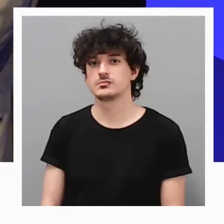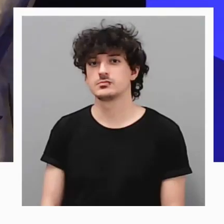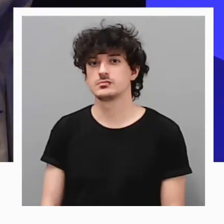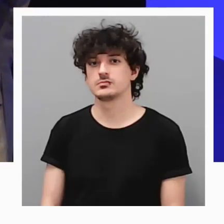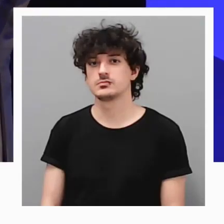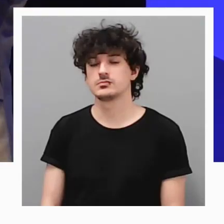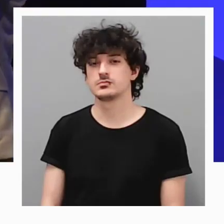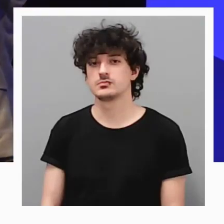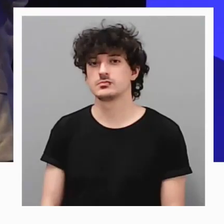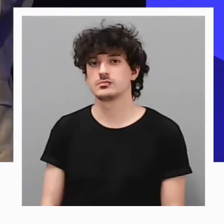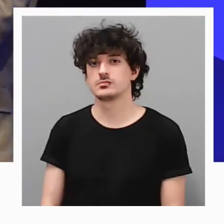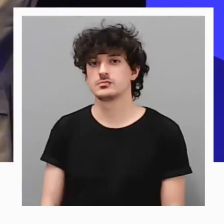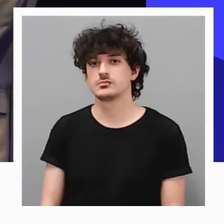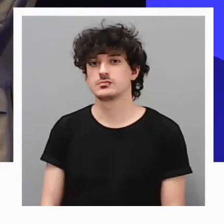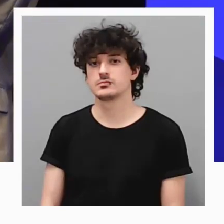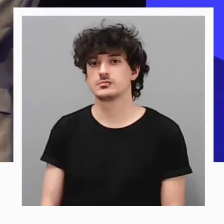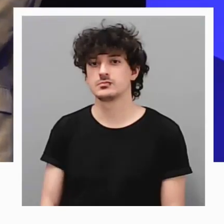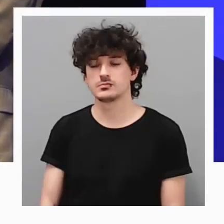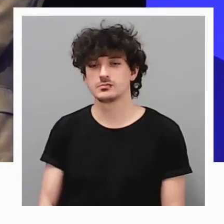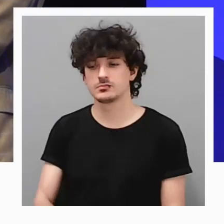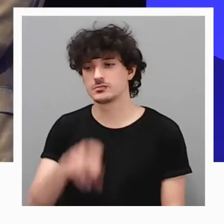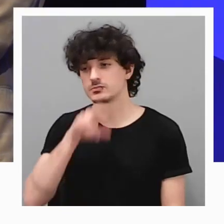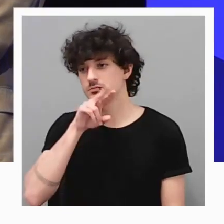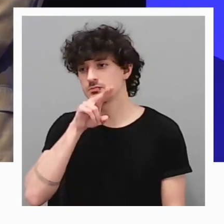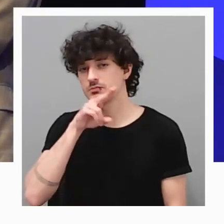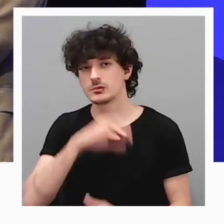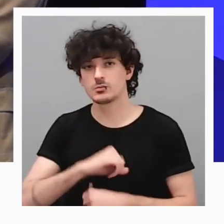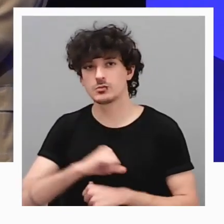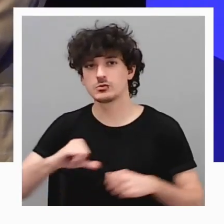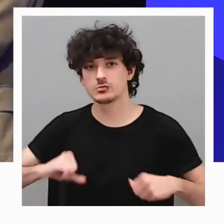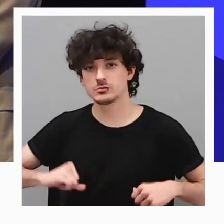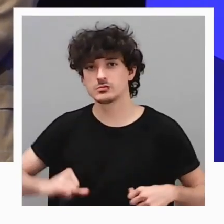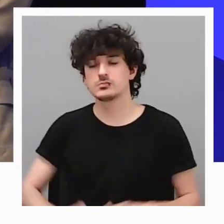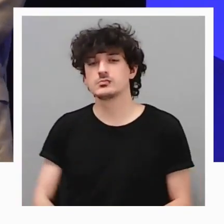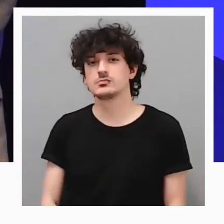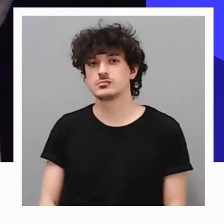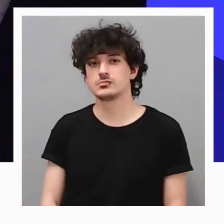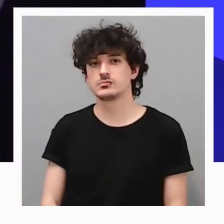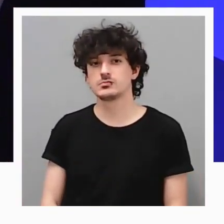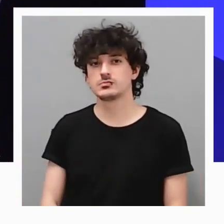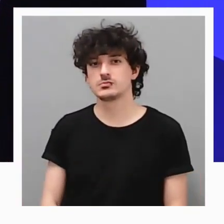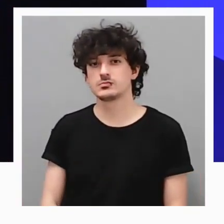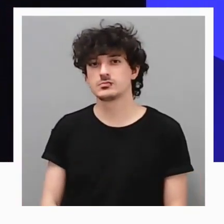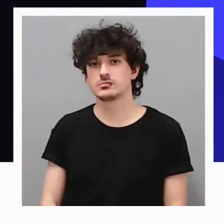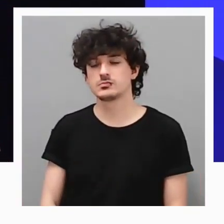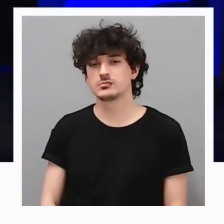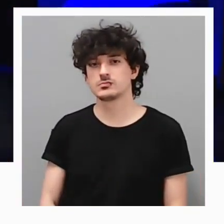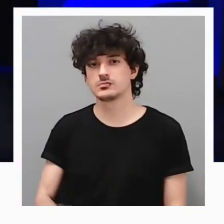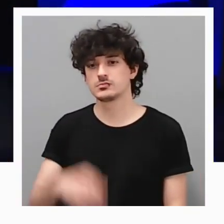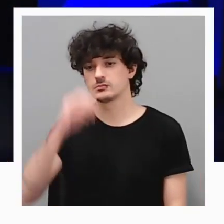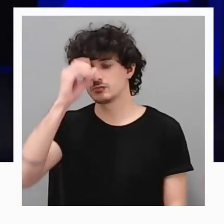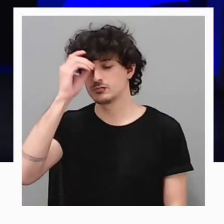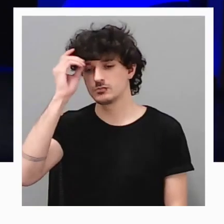impacto querem produzir projetos inovadores. Vamos então conhecer melhor. Vamos então. 10 minutos para nos contar tudo. Obrigado.